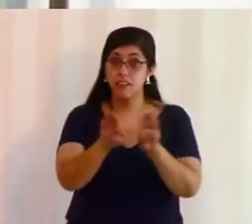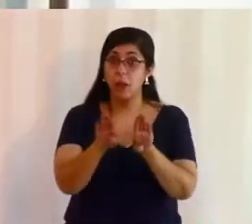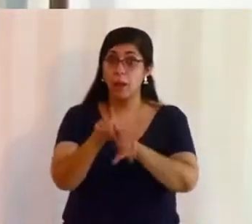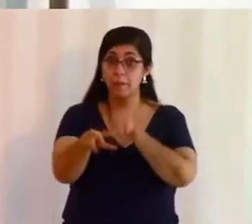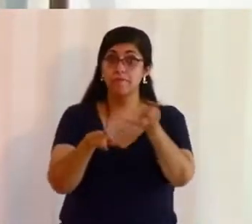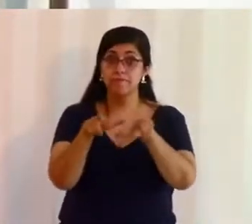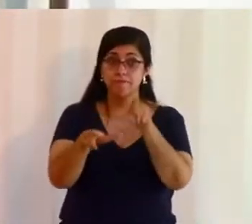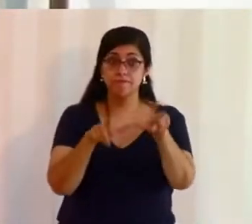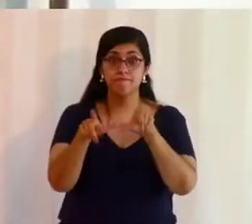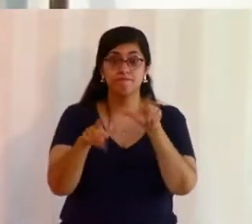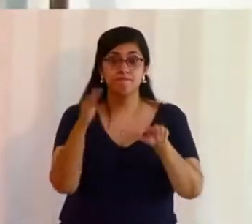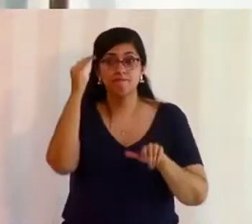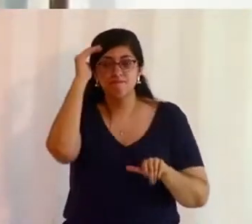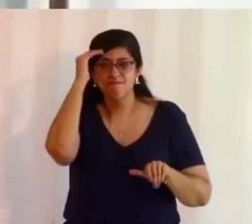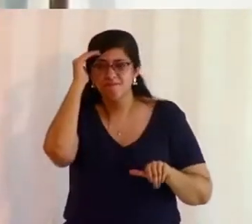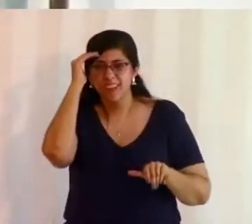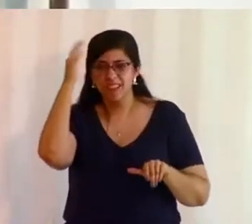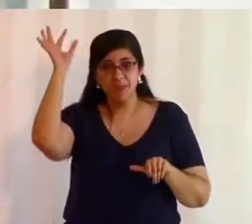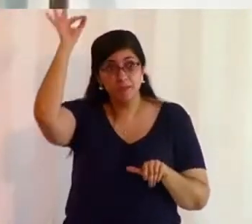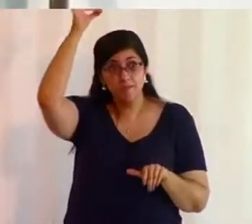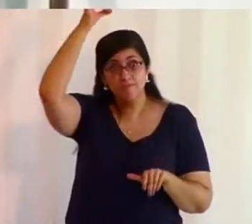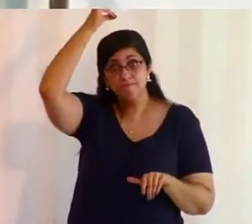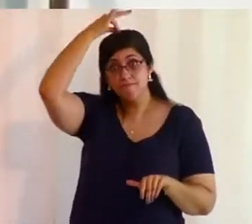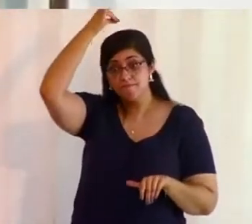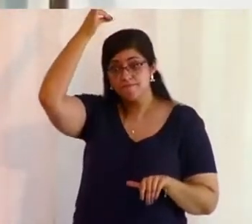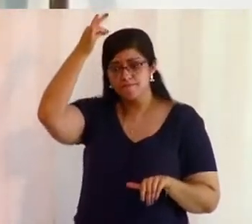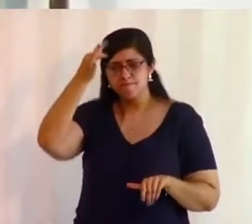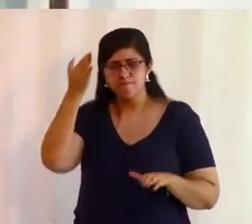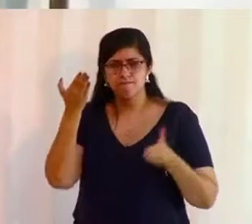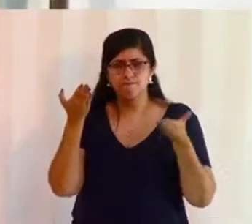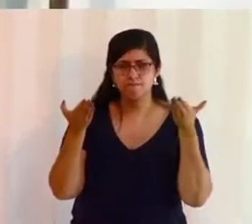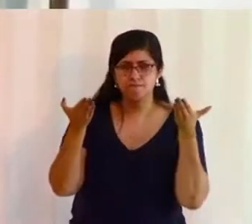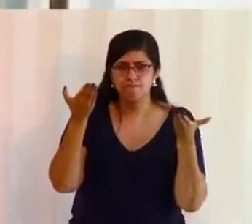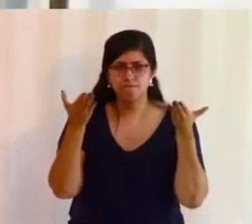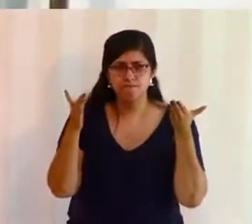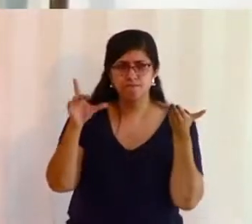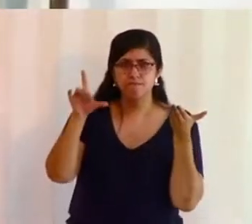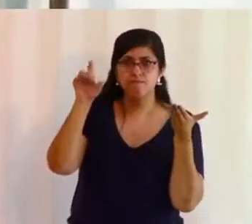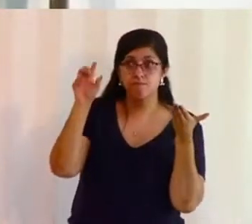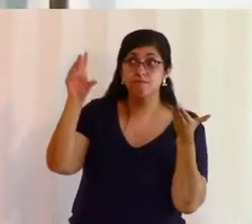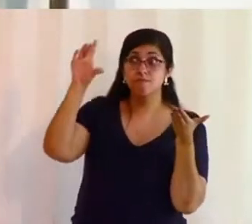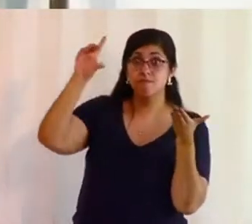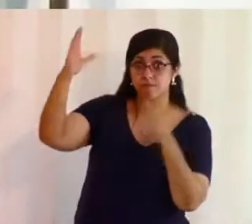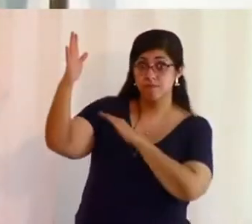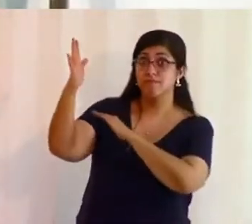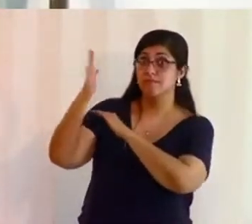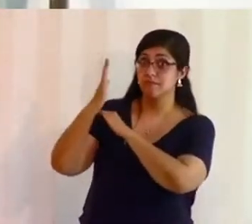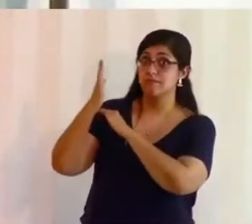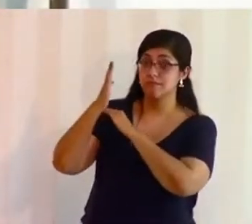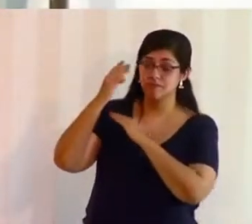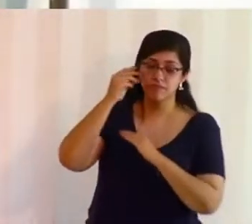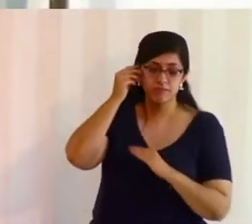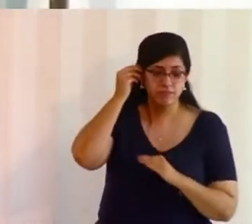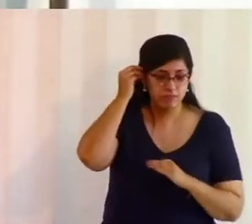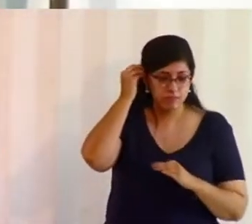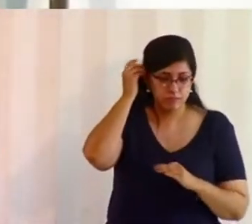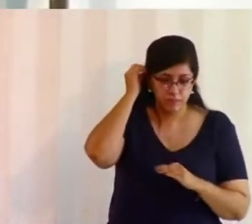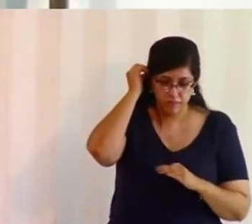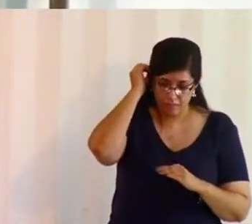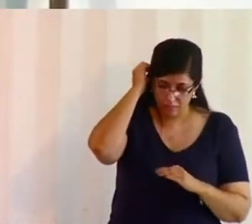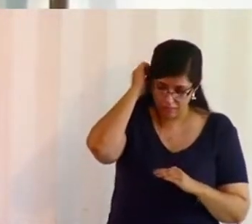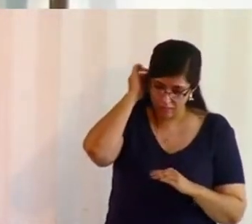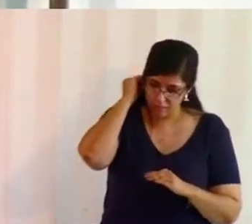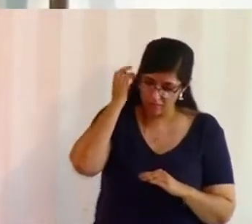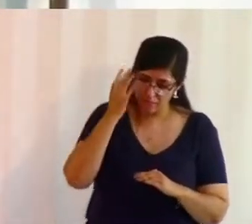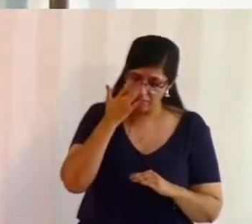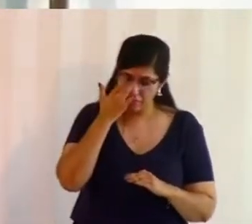Senhor, discernimento espiritual, porque muitas vezes haveremos de se defrontar com pessoas que podem até parecer para nós que